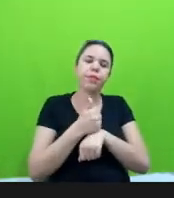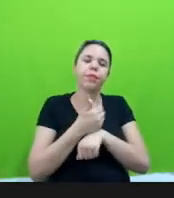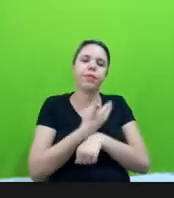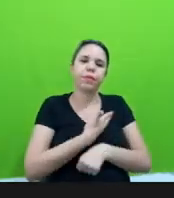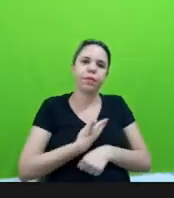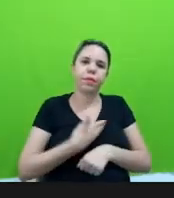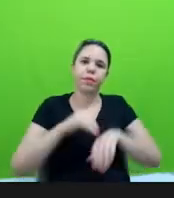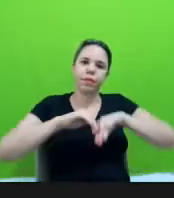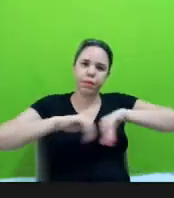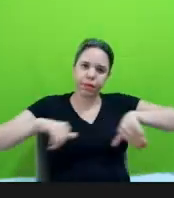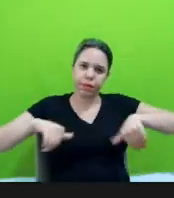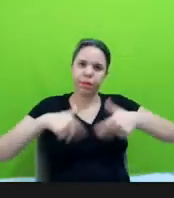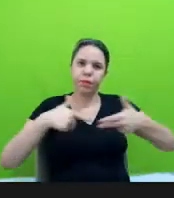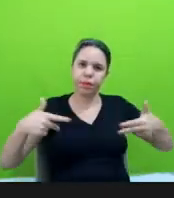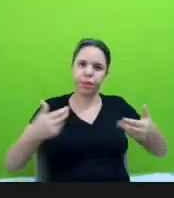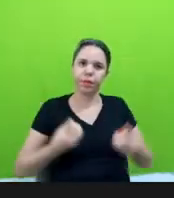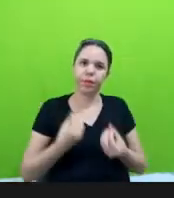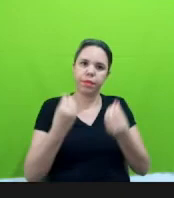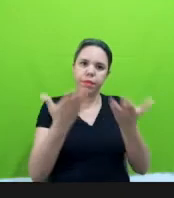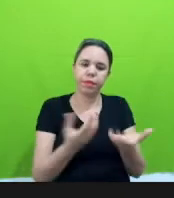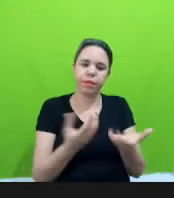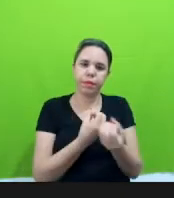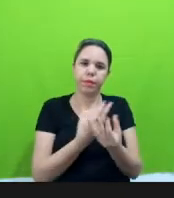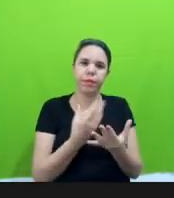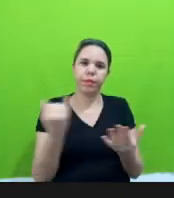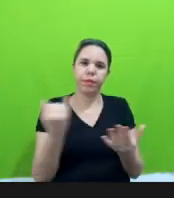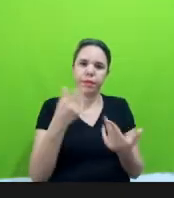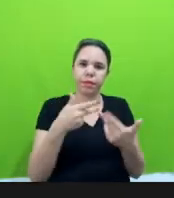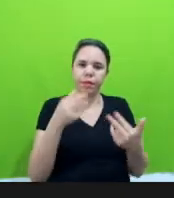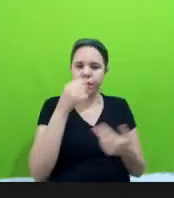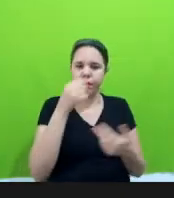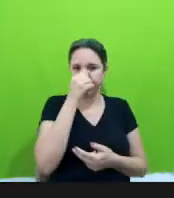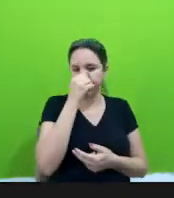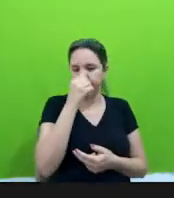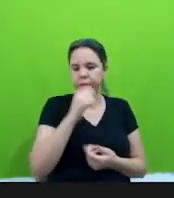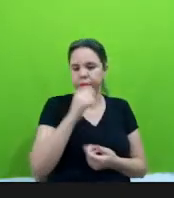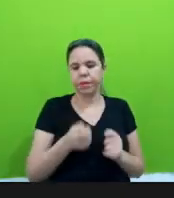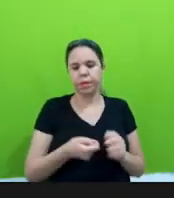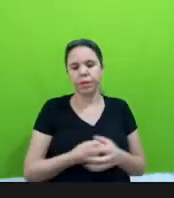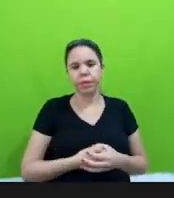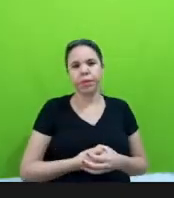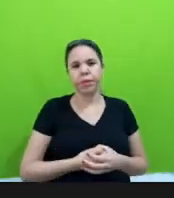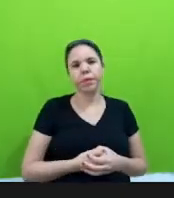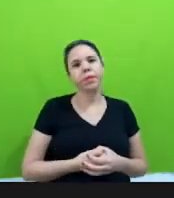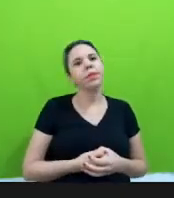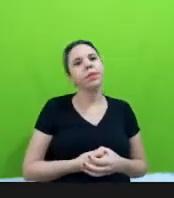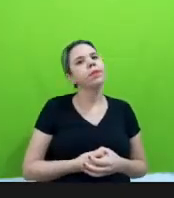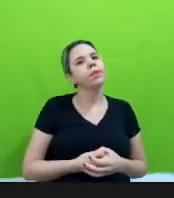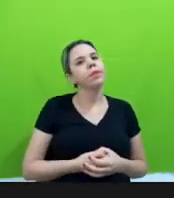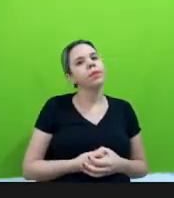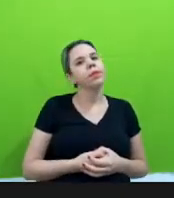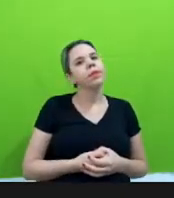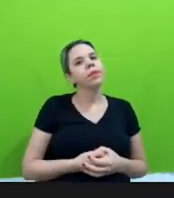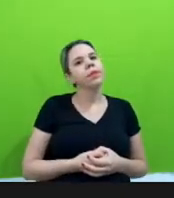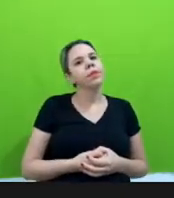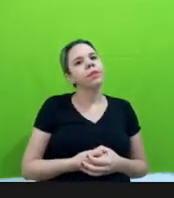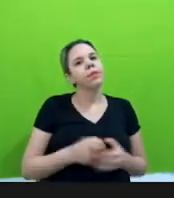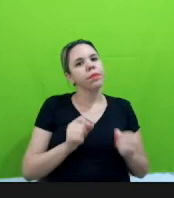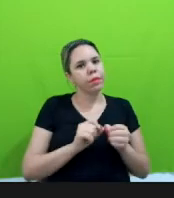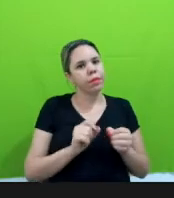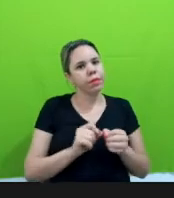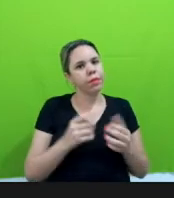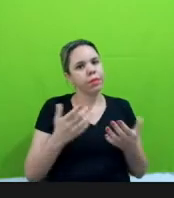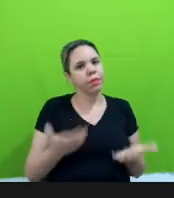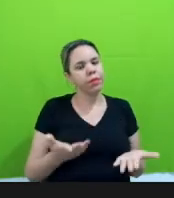da outra e nos fornecer ao menos essa justificativa de forma adequada, né? Mas ao fazer isso ele